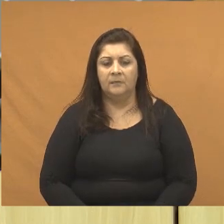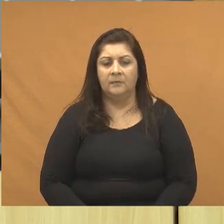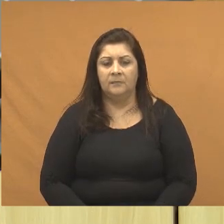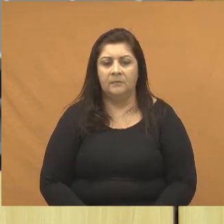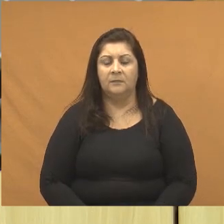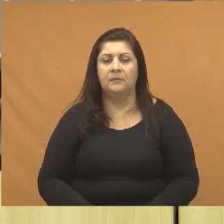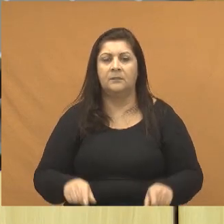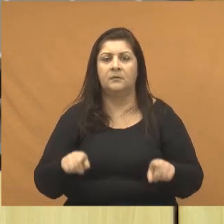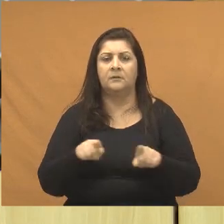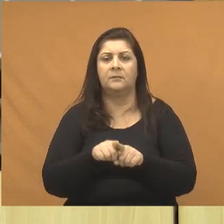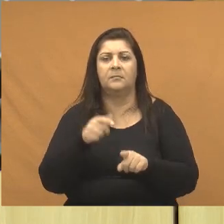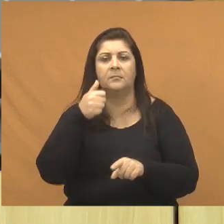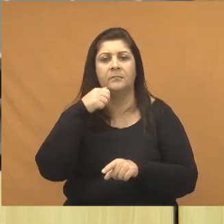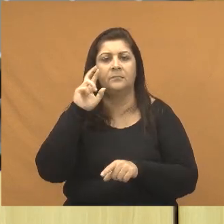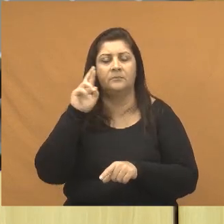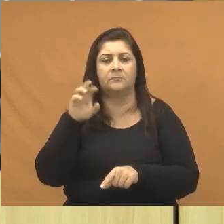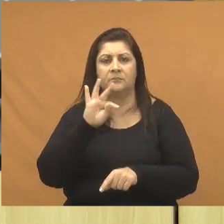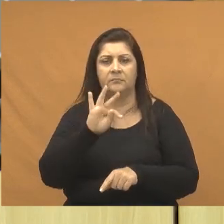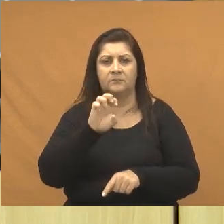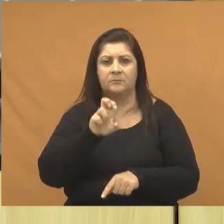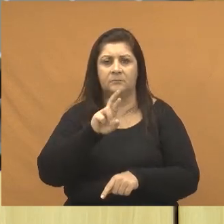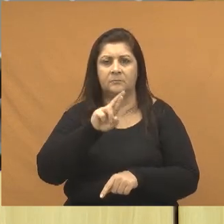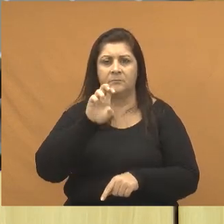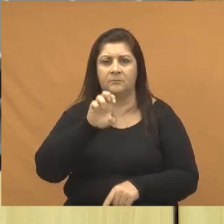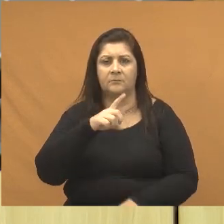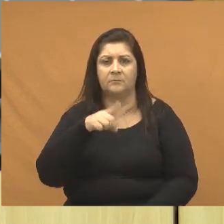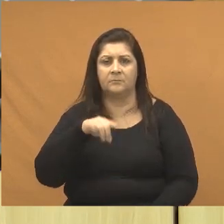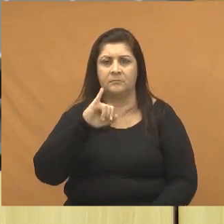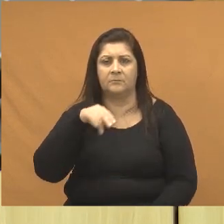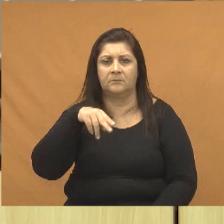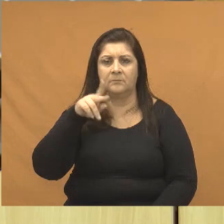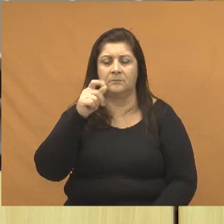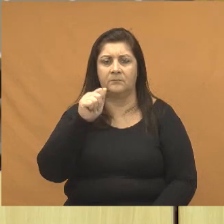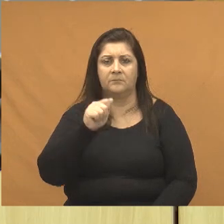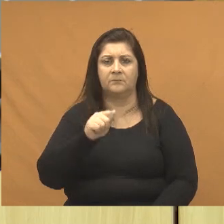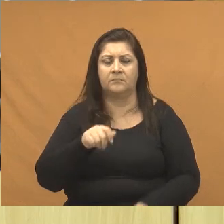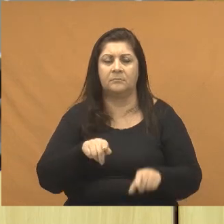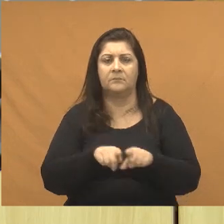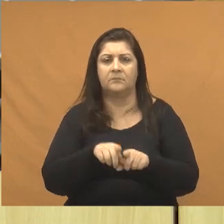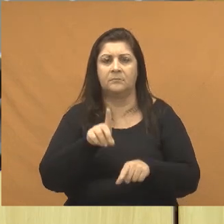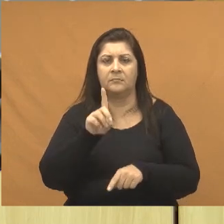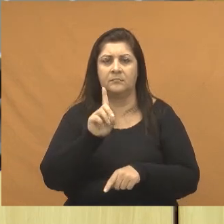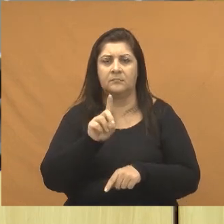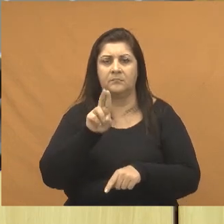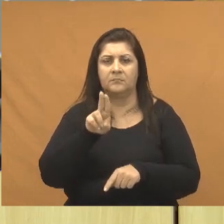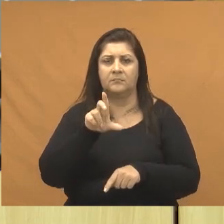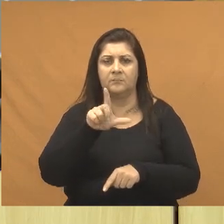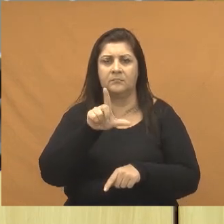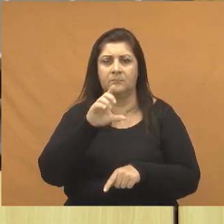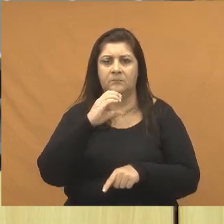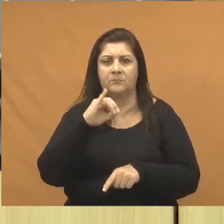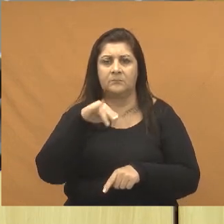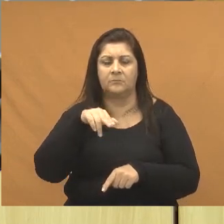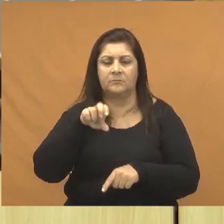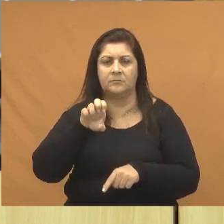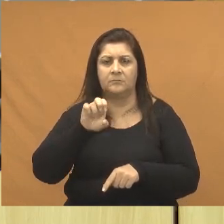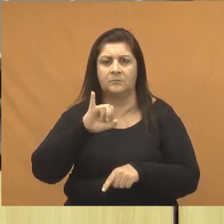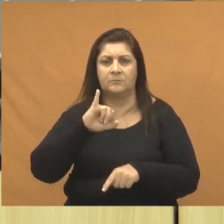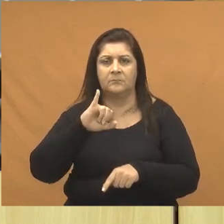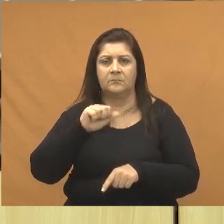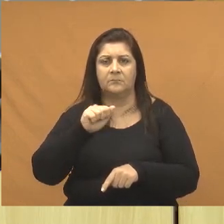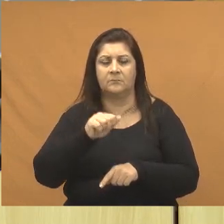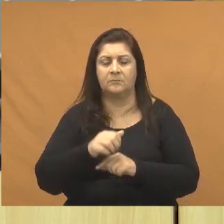E senhoras Terezinha de Jesus Silva e Dulcineia Rodrigues Pimentel, da